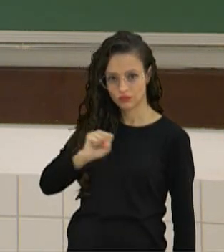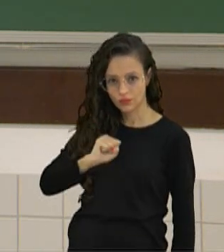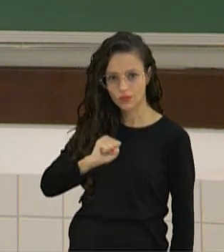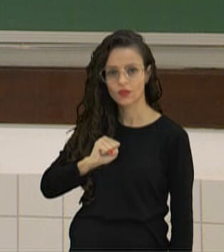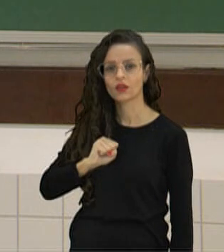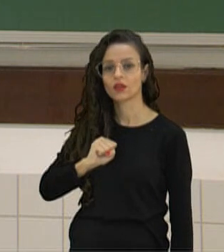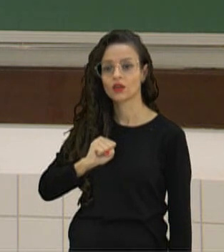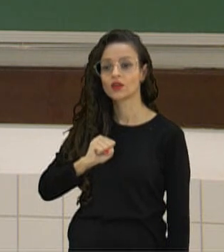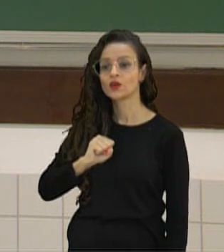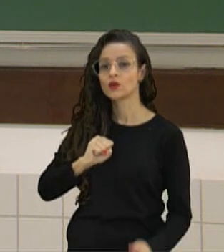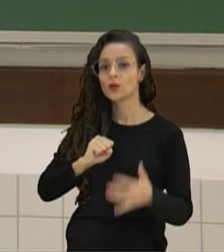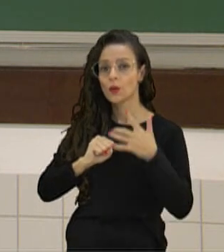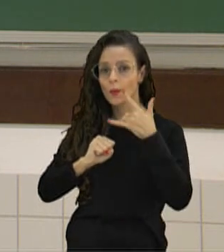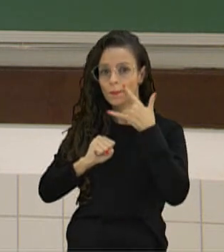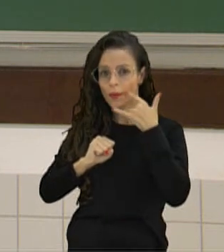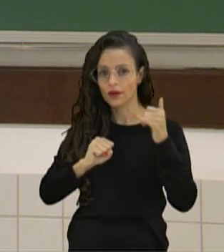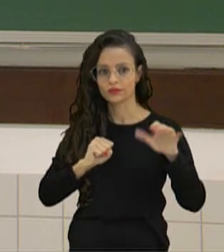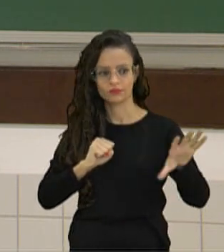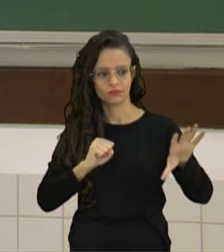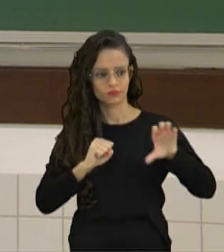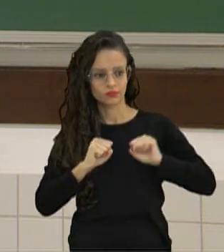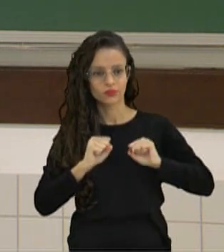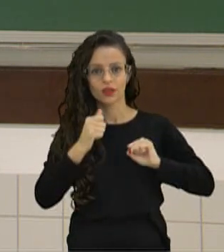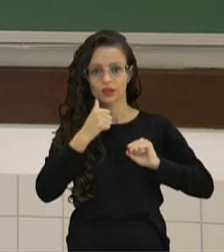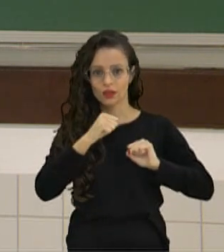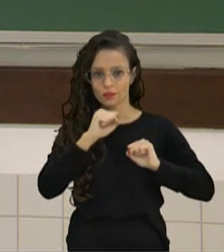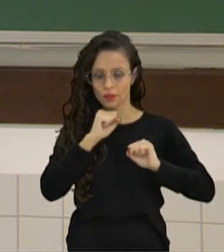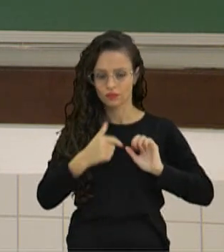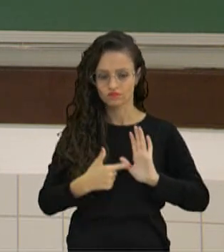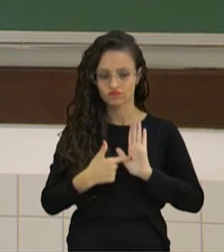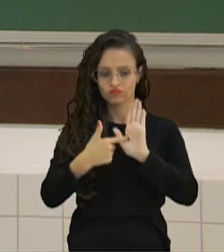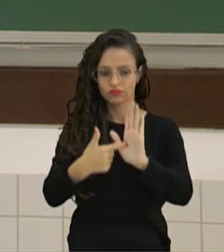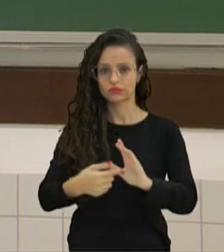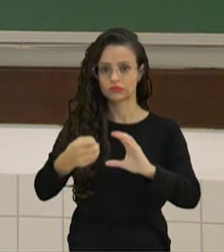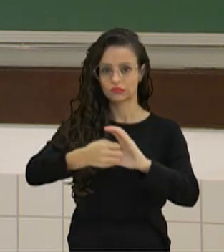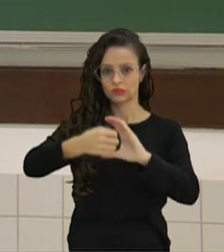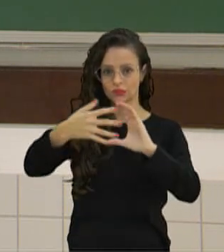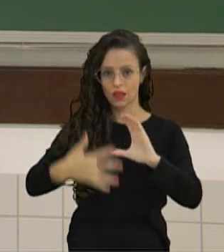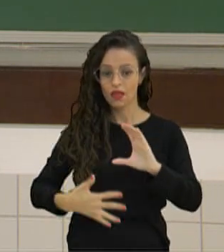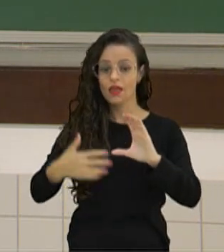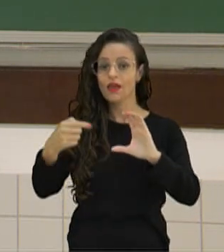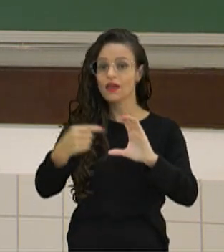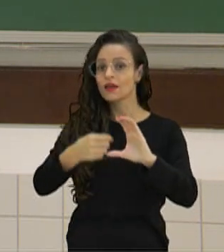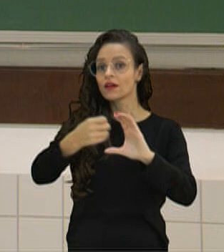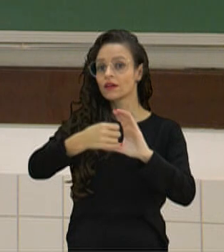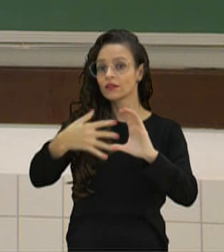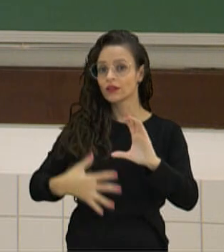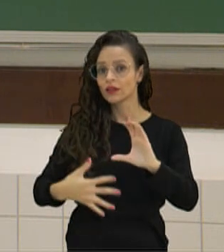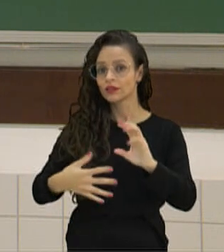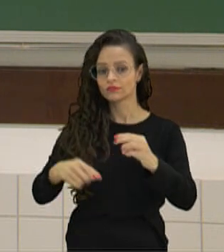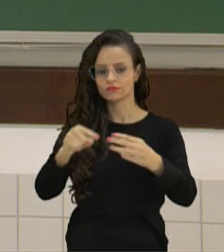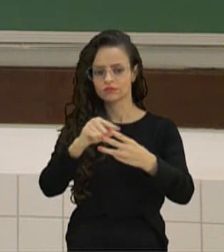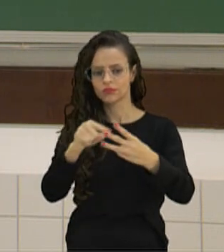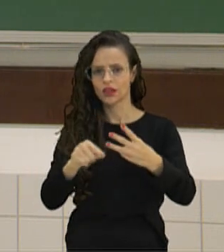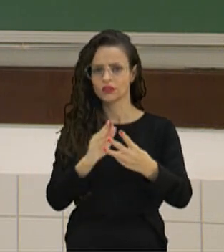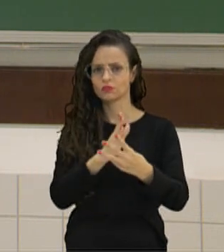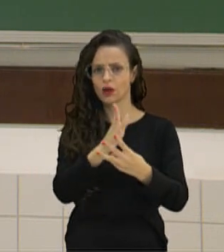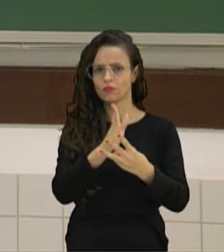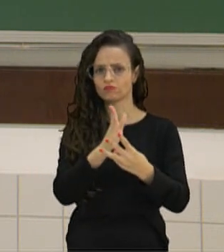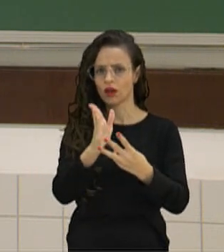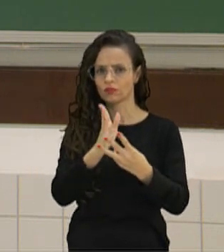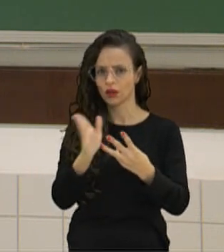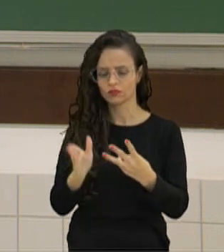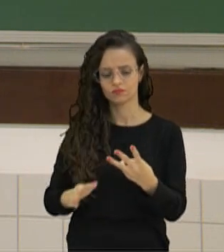e dei outro gene do meu pai, e manifesta uma característica, essa característica ela tem três possibilidades. Ou